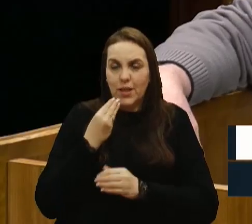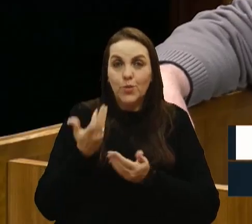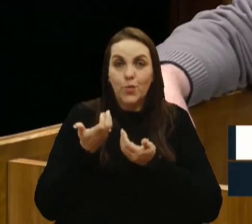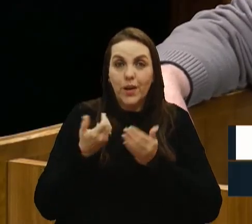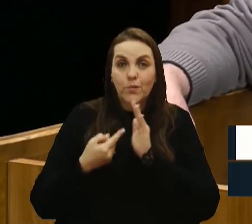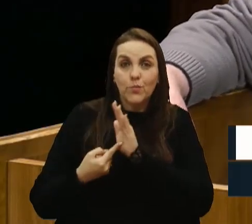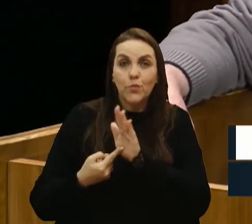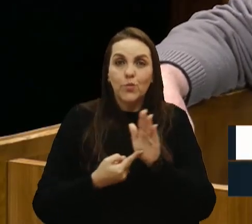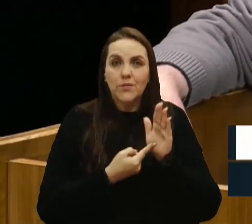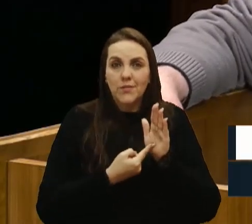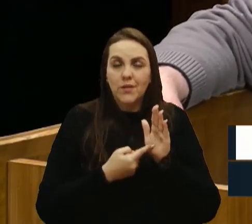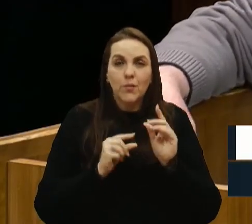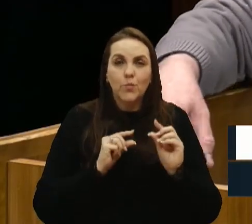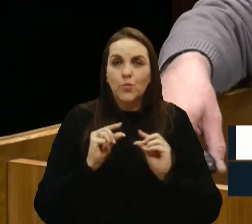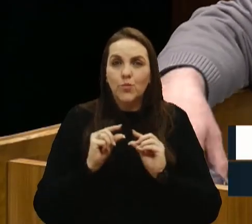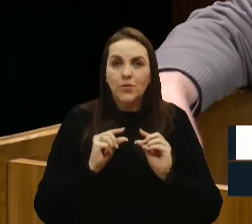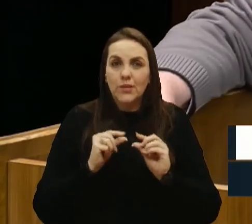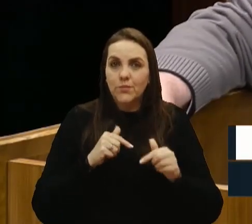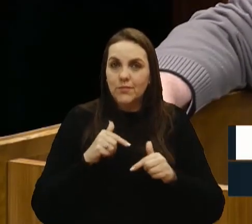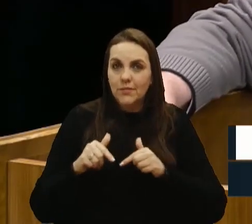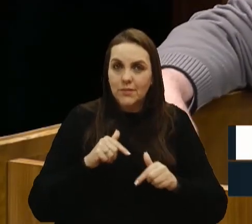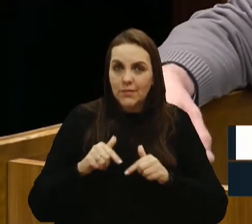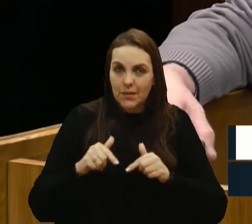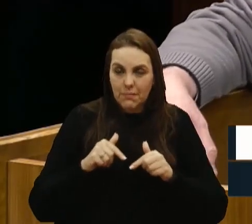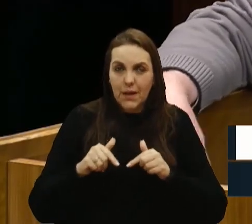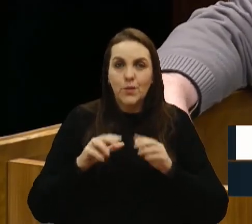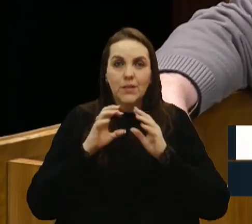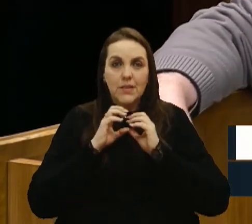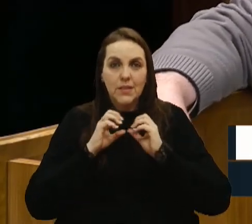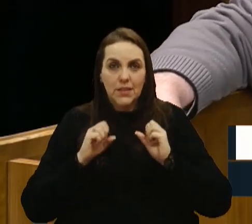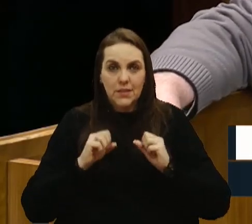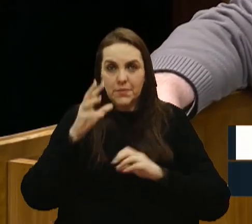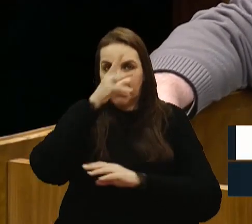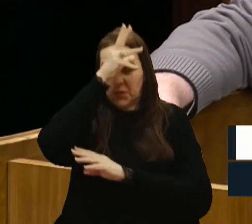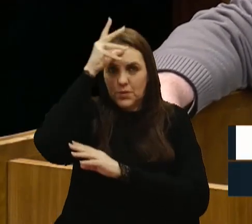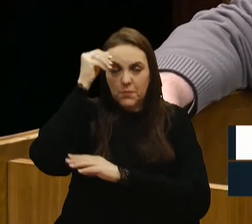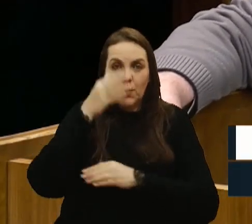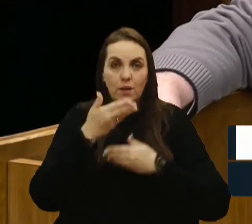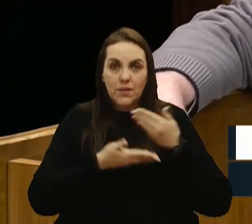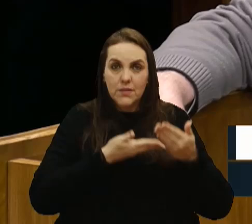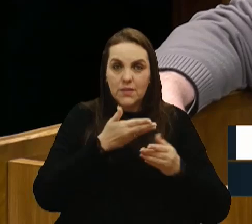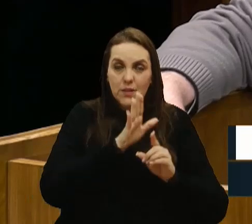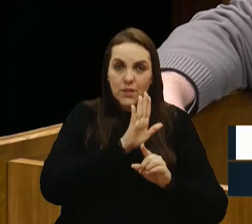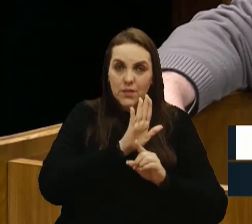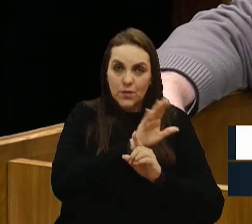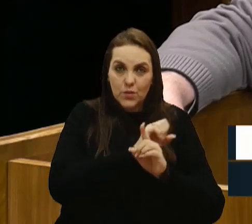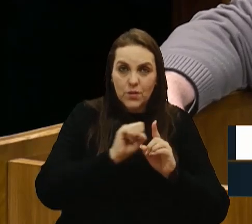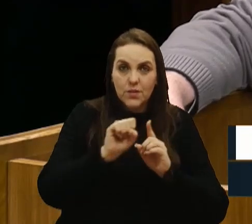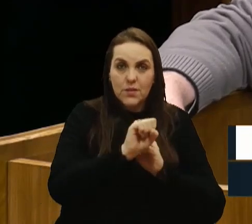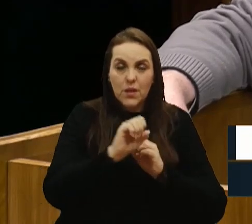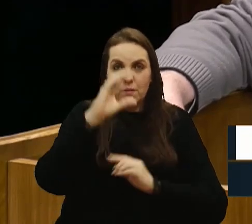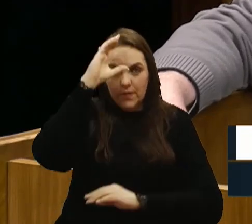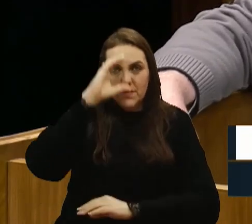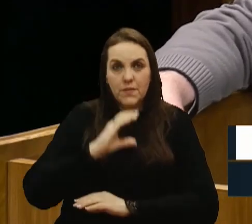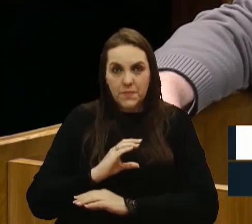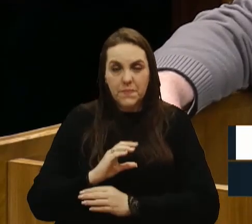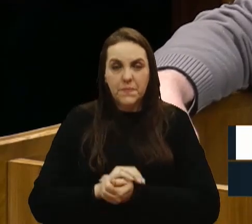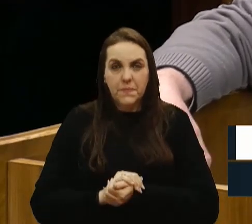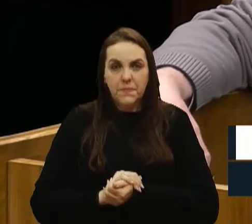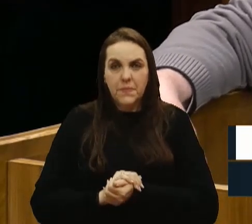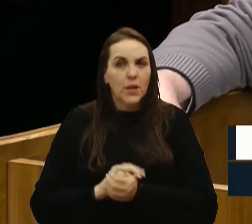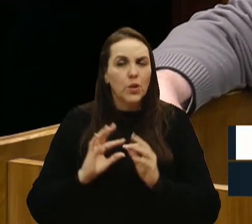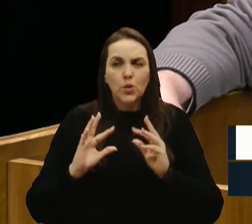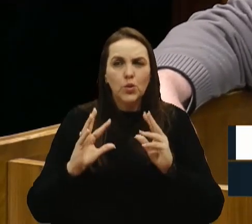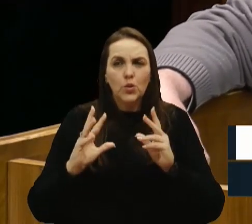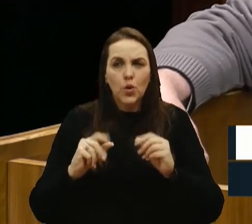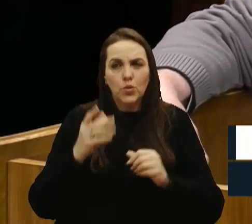mostrar um pouquinho do trabalho da SMASC hoje, da Secretaria Municipal de Assistência Social e Cidadania, para que todos,